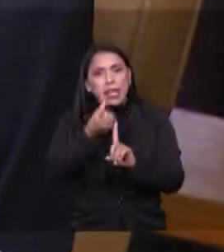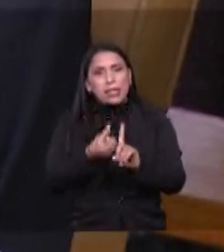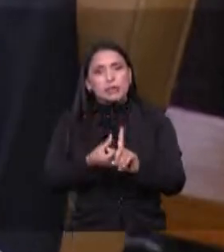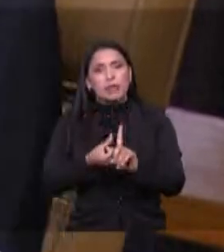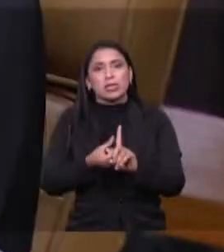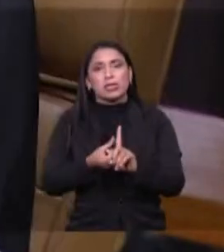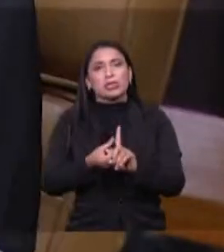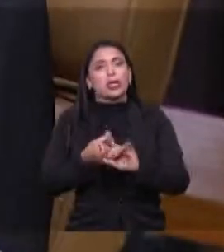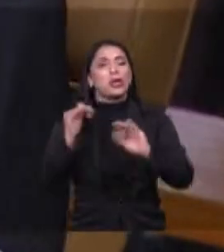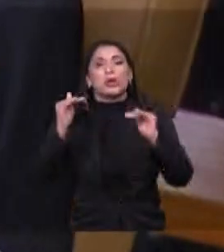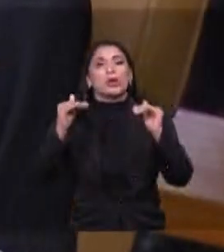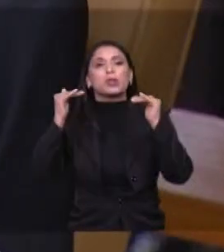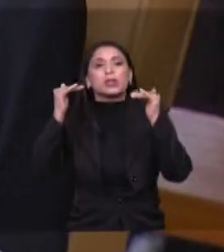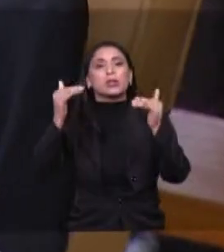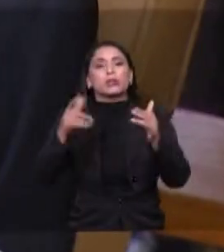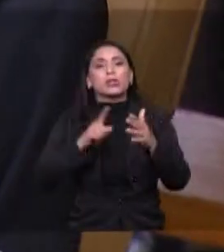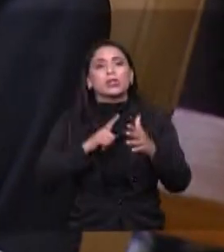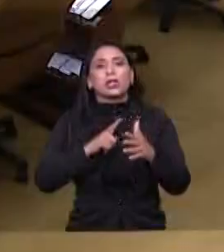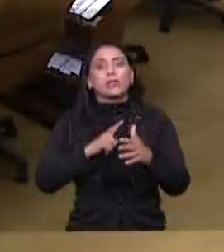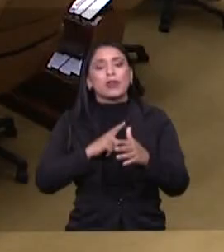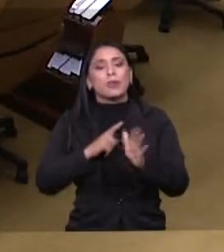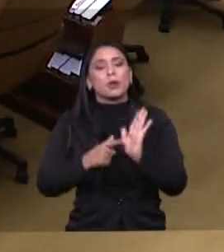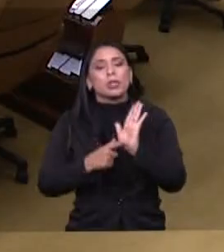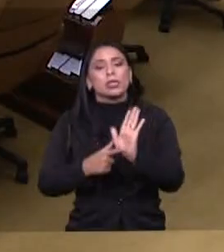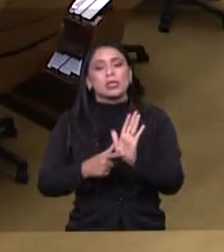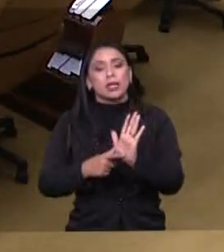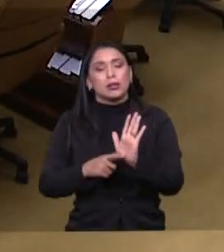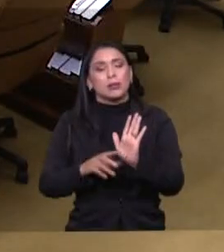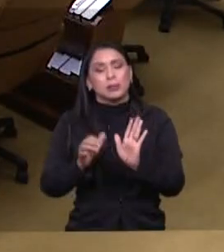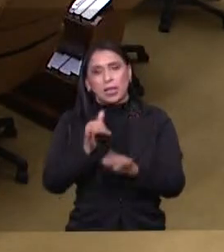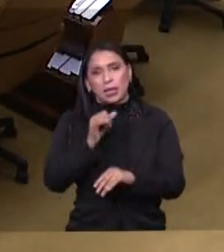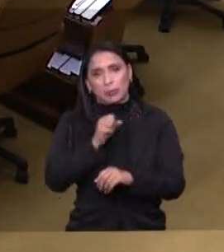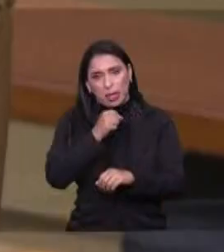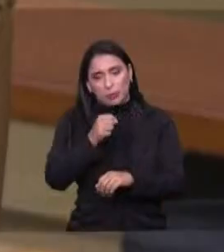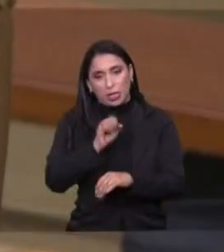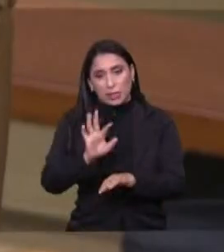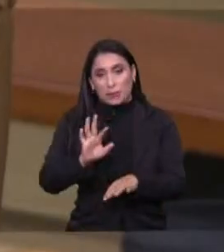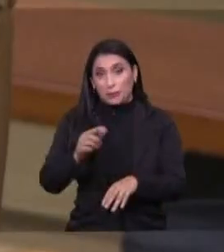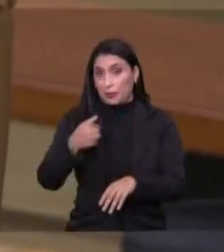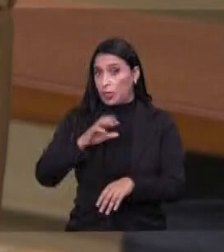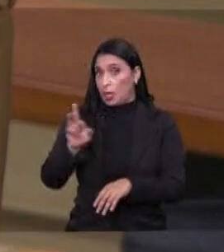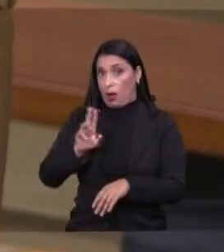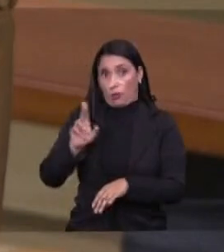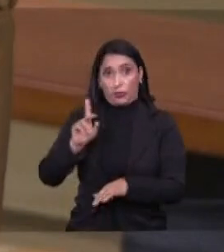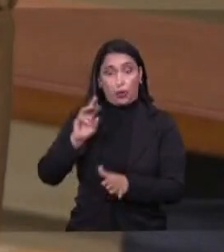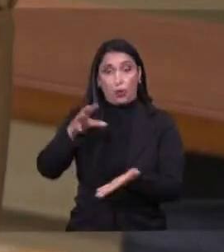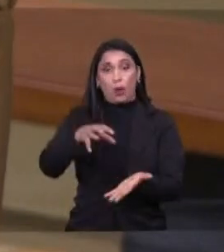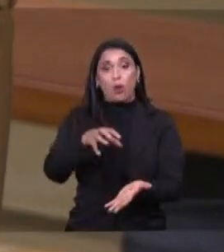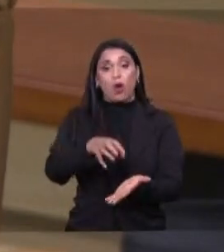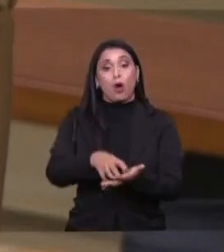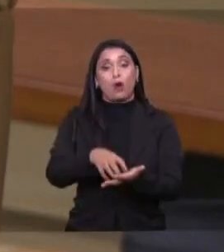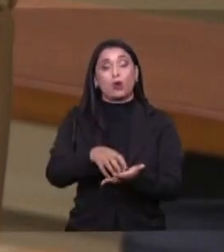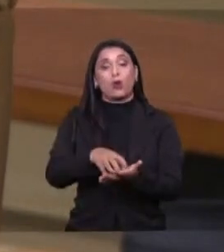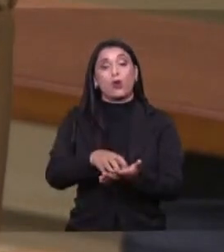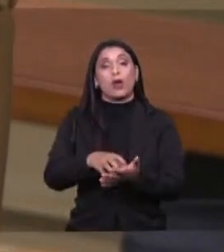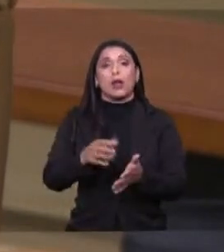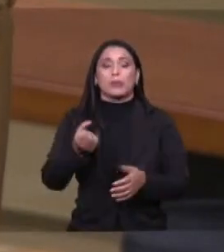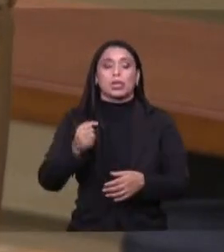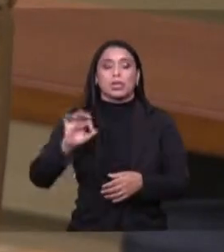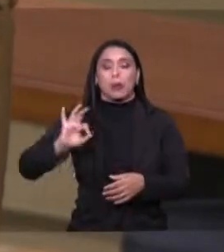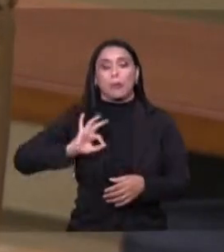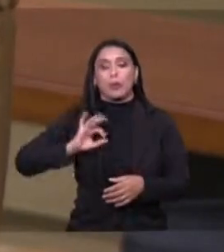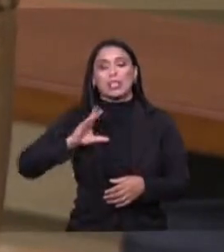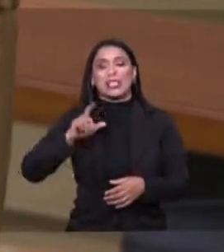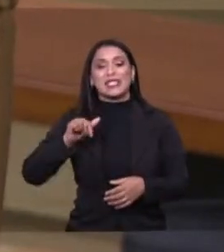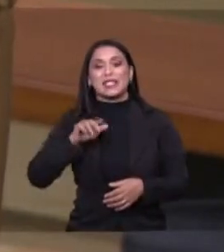é que as autoridades vão repassar isso. Não é um órgão, perdão. Aqui fala as autoridades. Então, no caso da Polícia Civil,